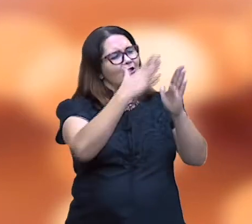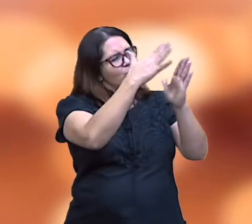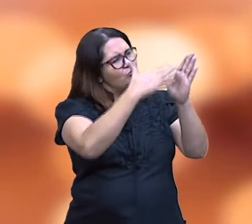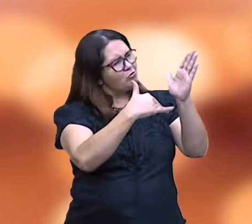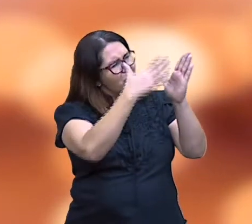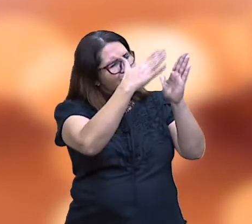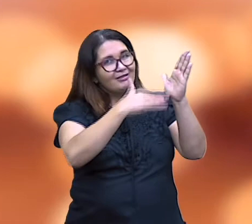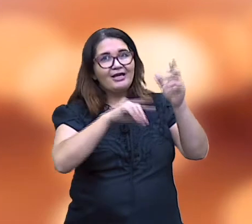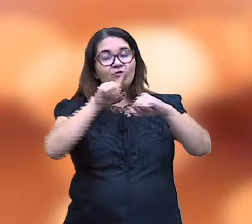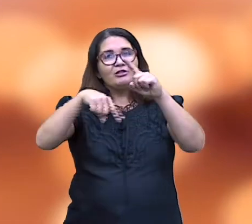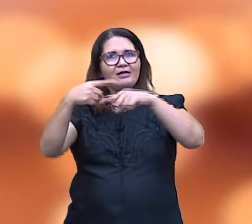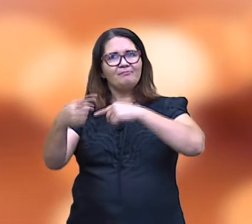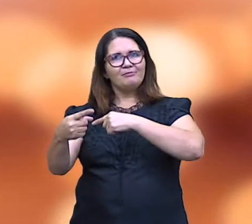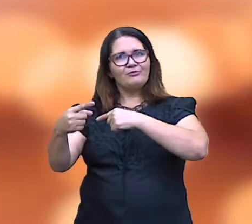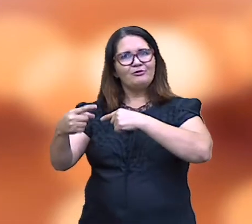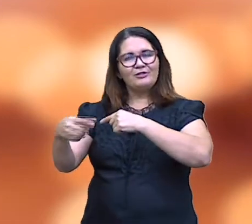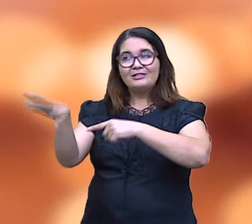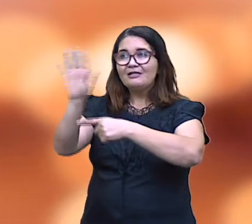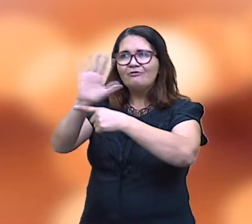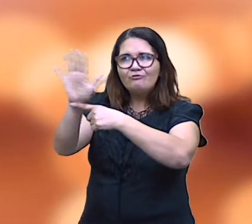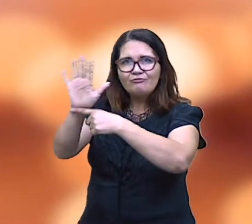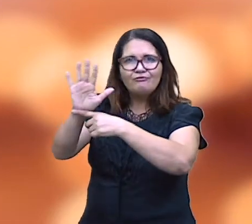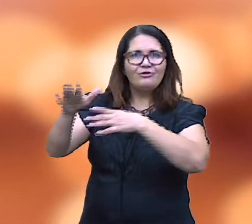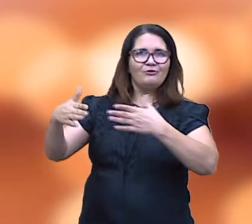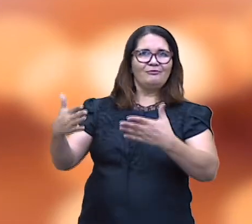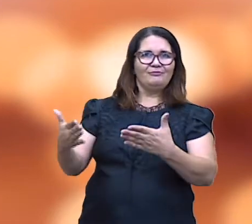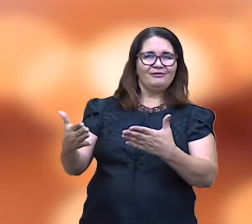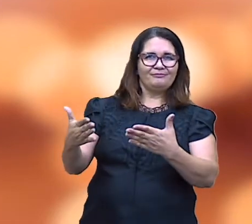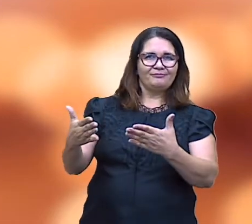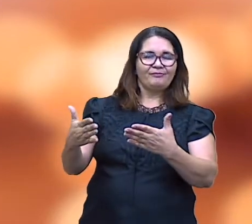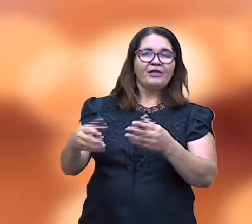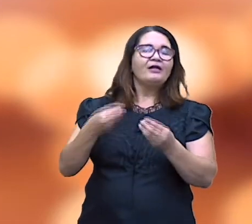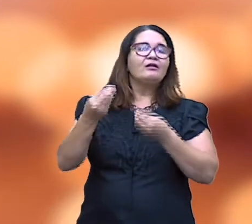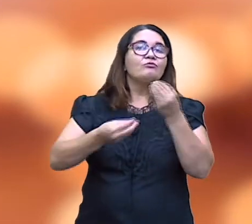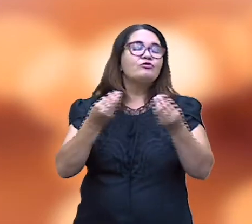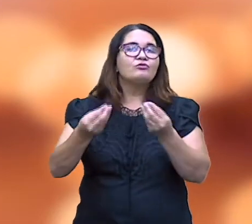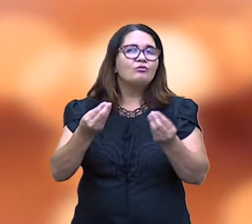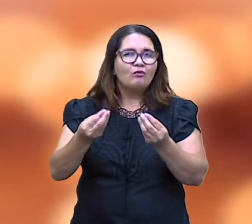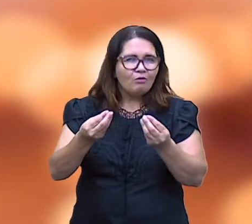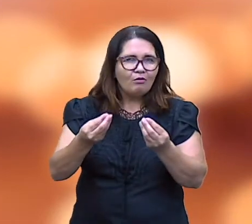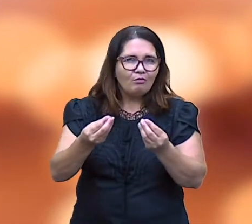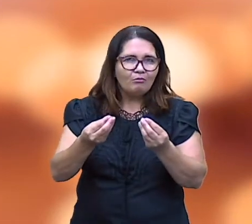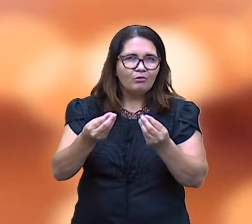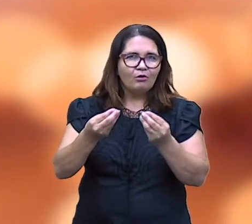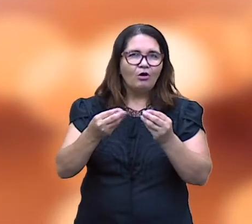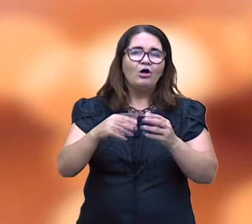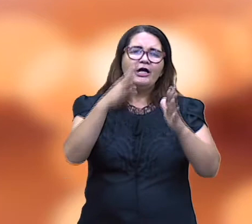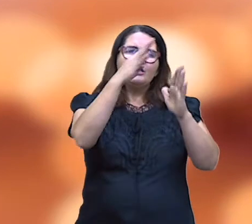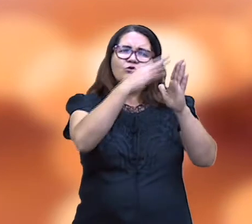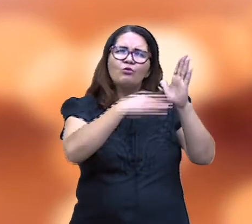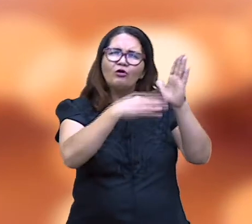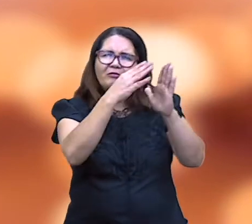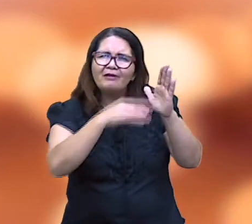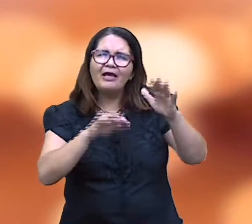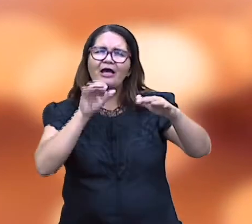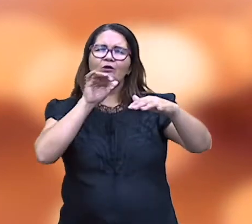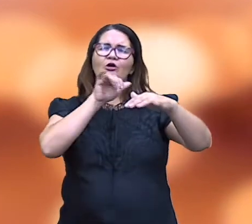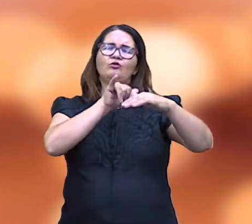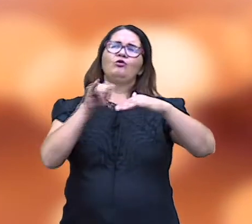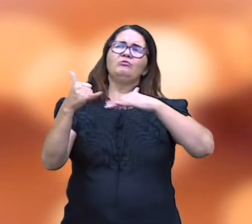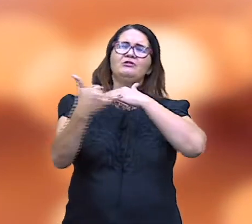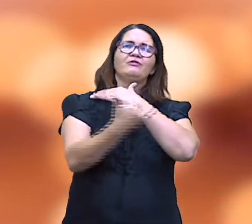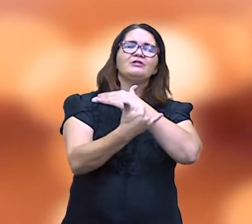mesmo? E por que o roteiro deve ser formatado dessa maneira que nós conversamos aqui? Alguém já parou para pensar